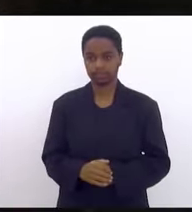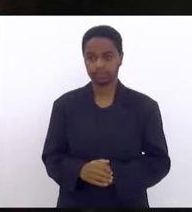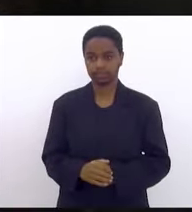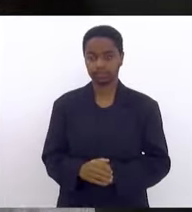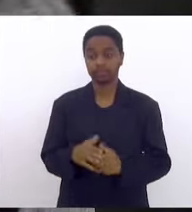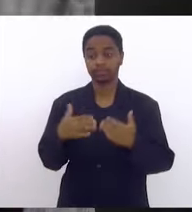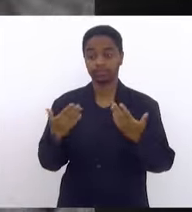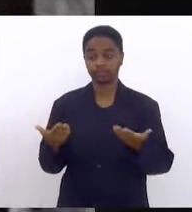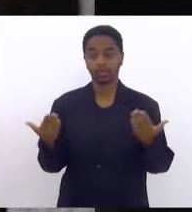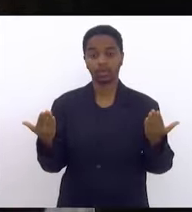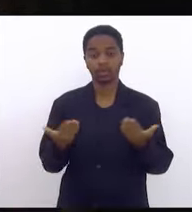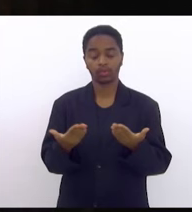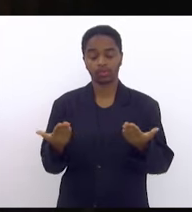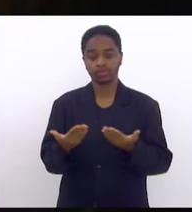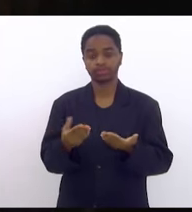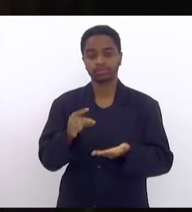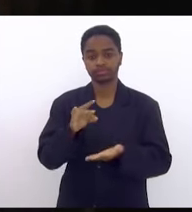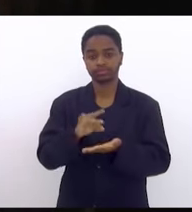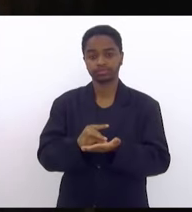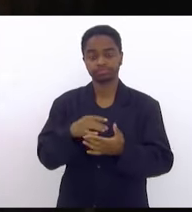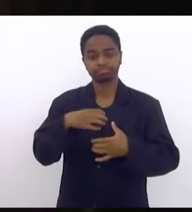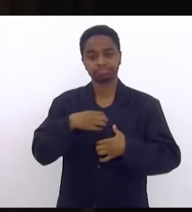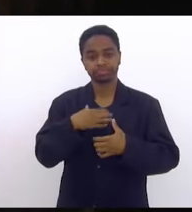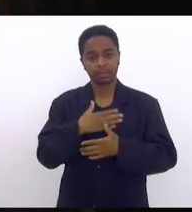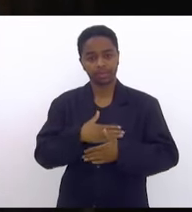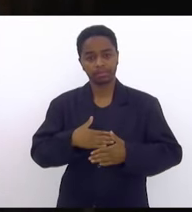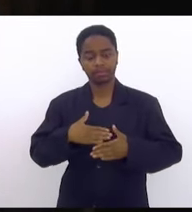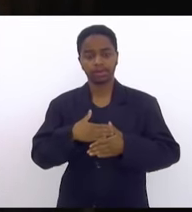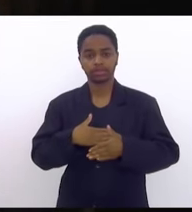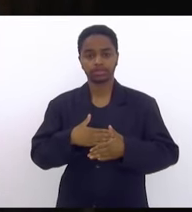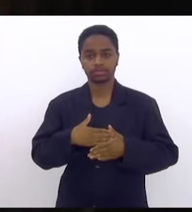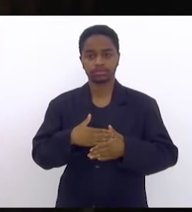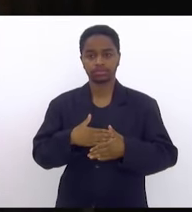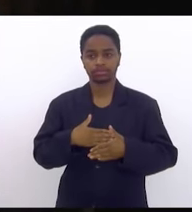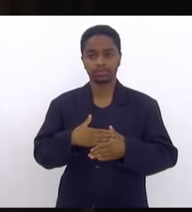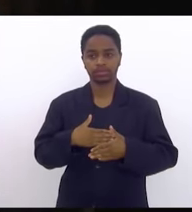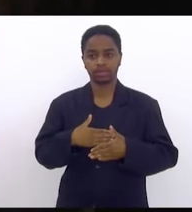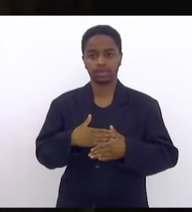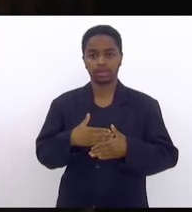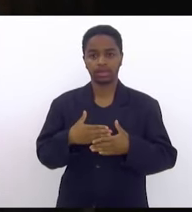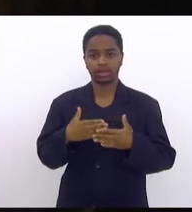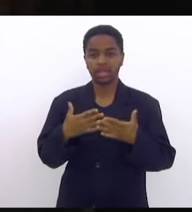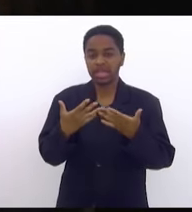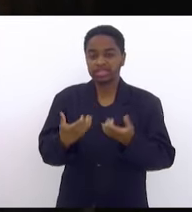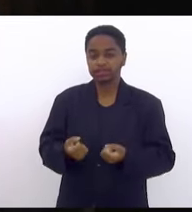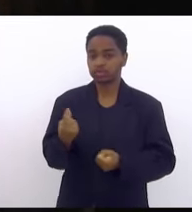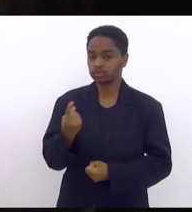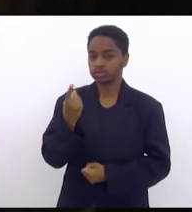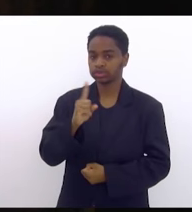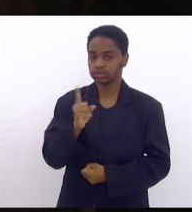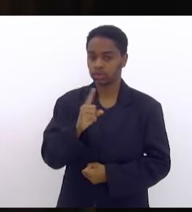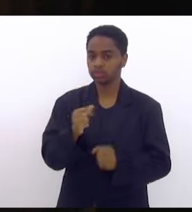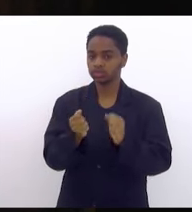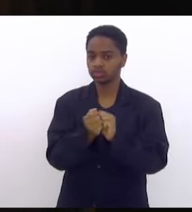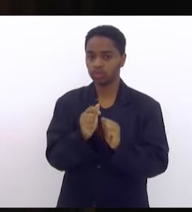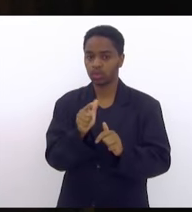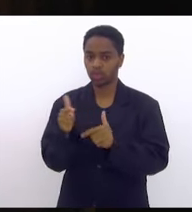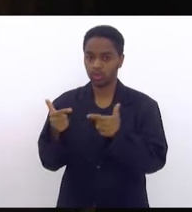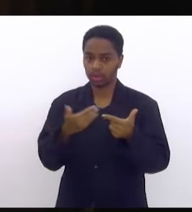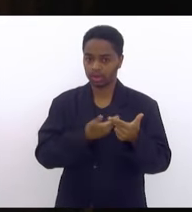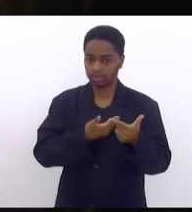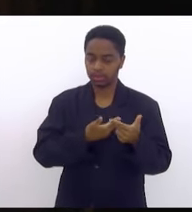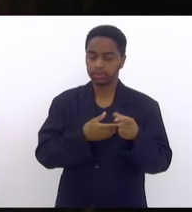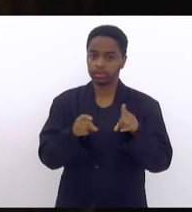Hoje eu tenho realmente um prazer muito grande de não receber também sozinho, receber com os amigos e